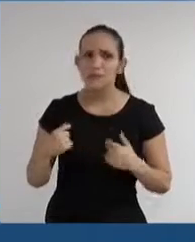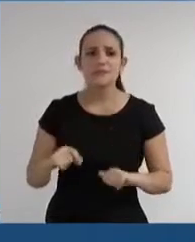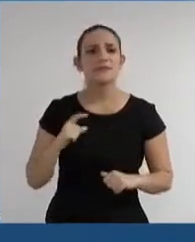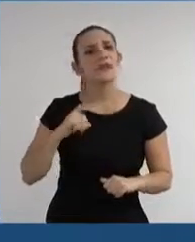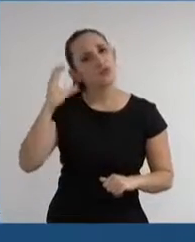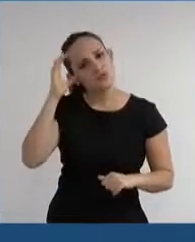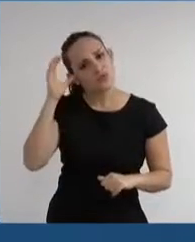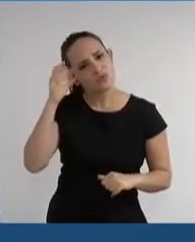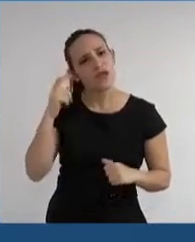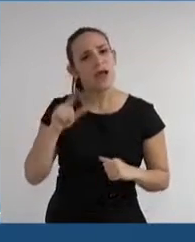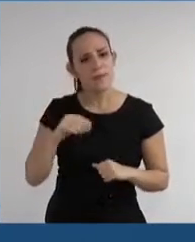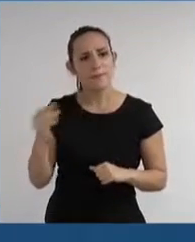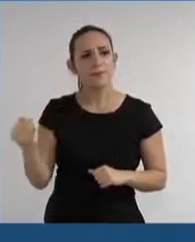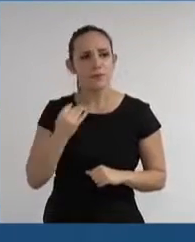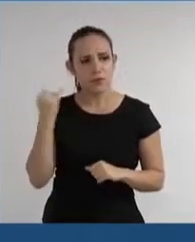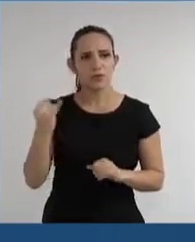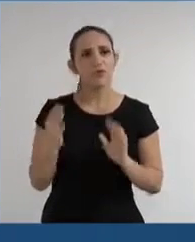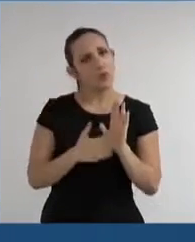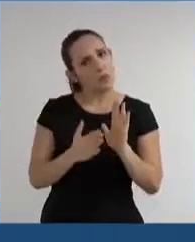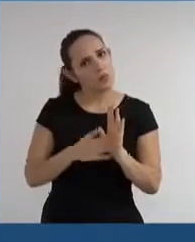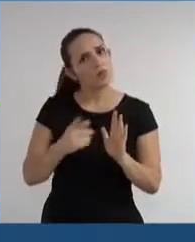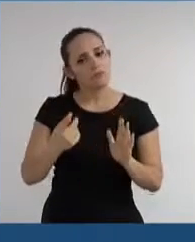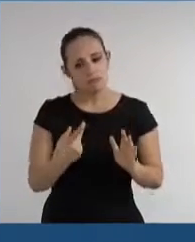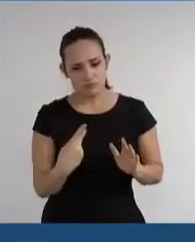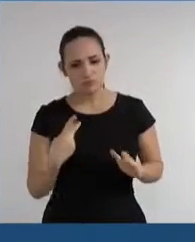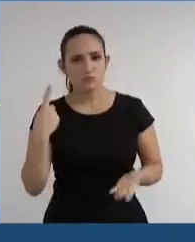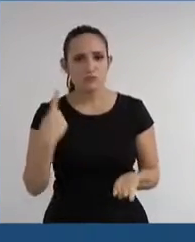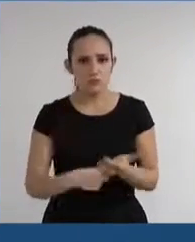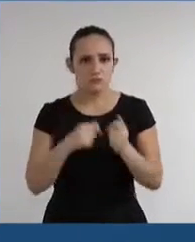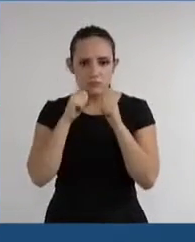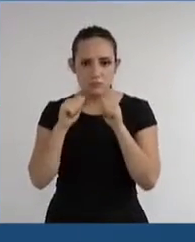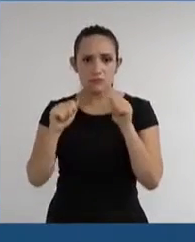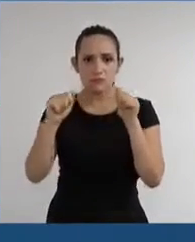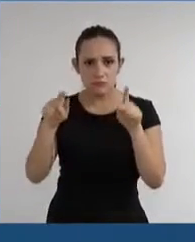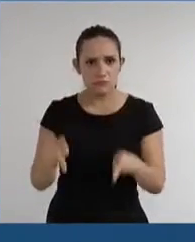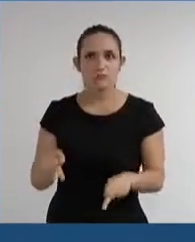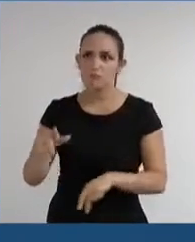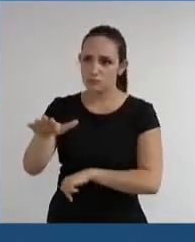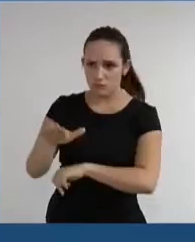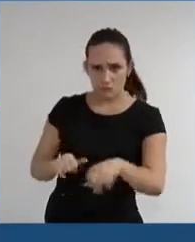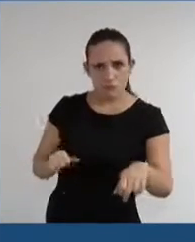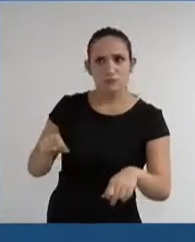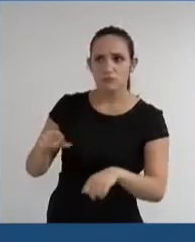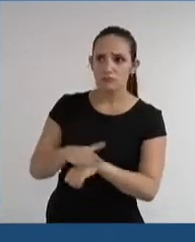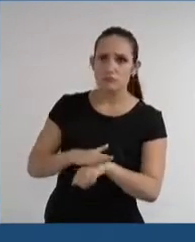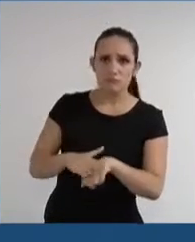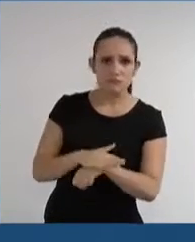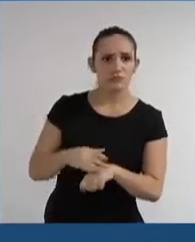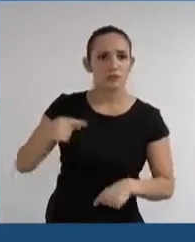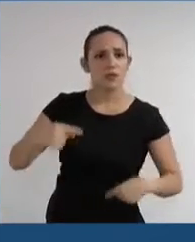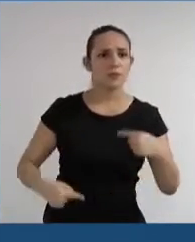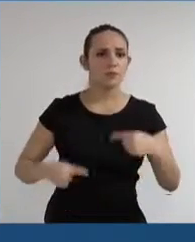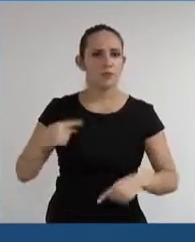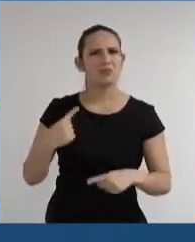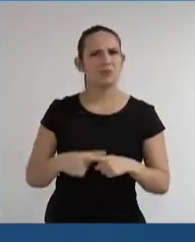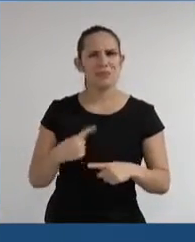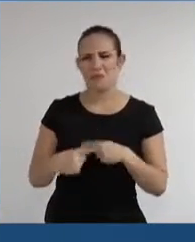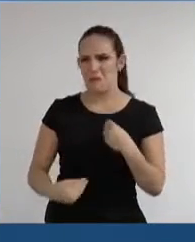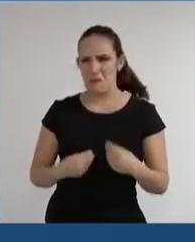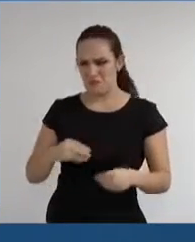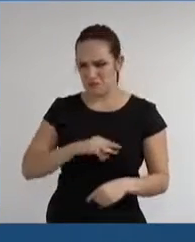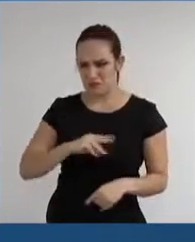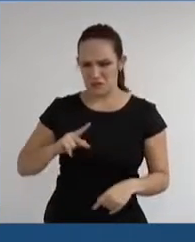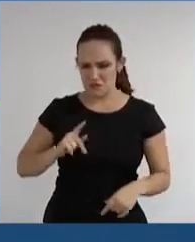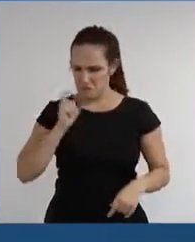suma importância, queria propor a Vossa Excelência que a gente pudesse chamar aqui uma audiência pública sobre esse assunto pela ameaça que foi